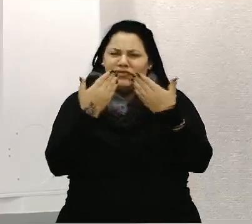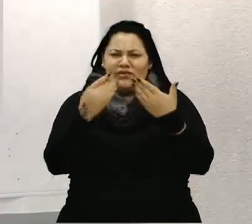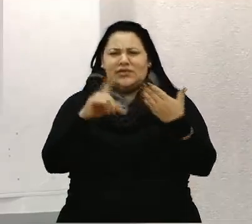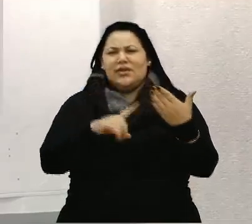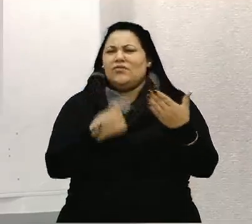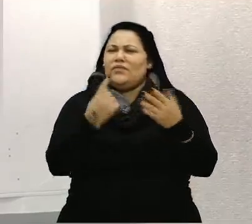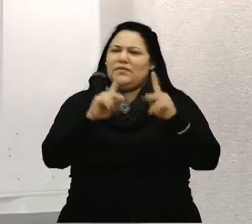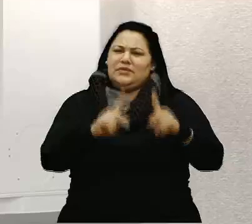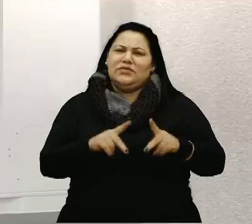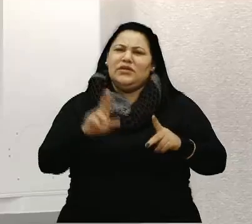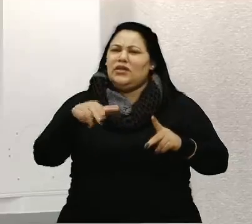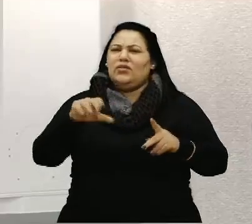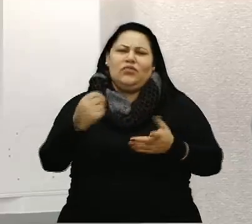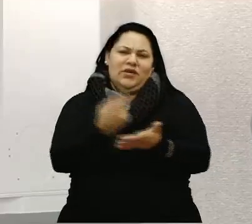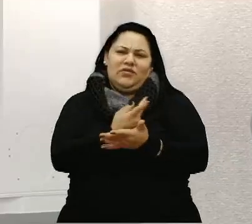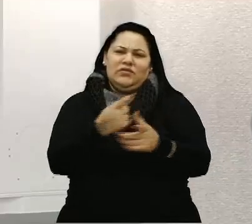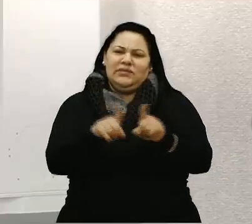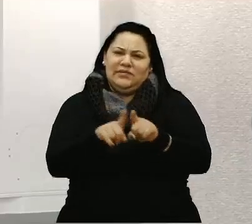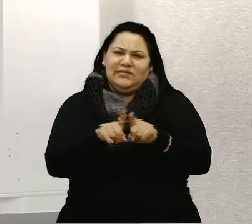que nunca tenha errado.